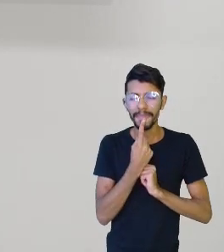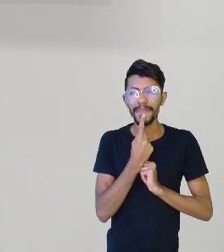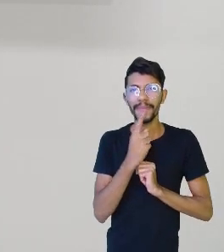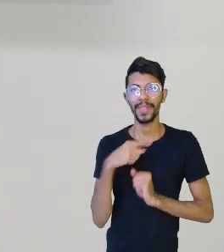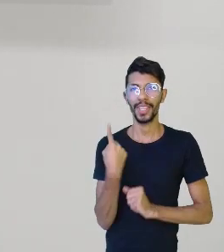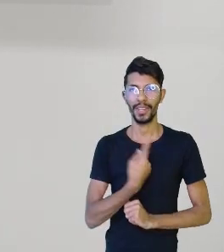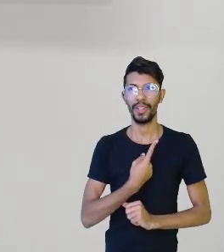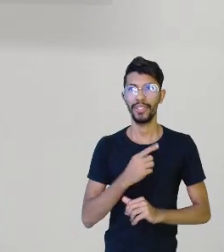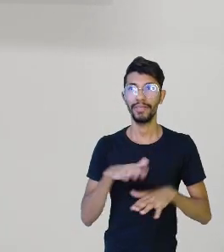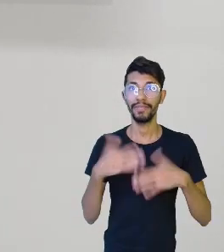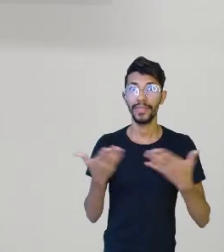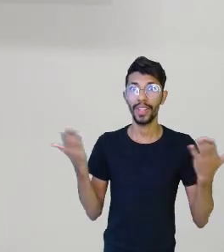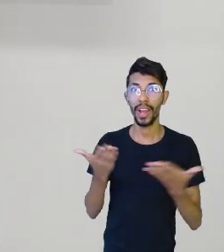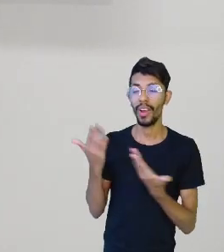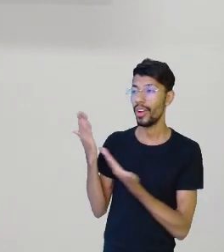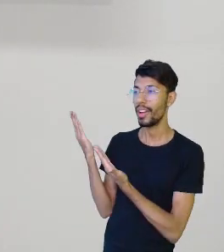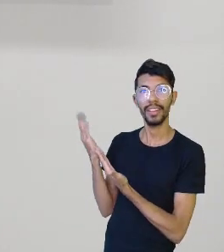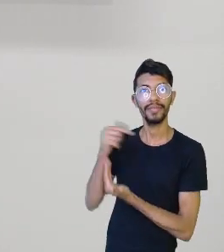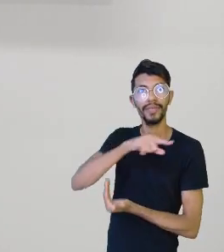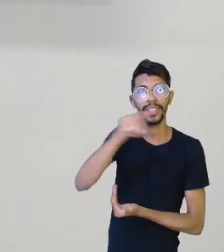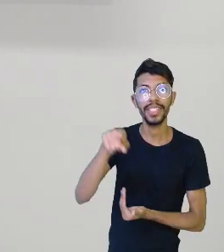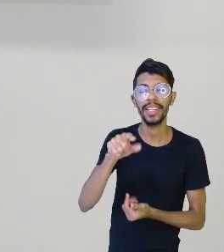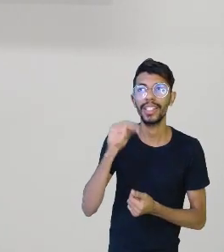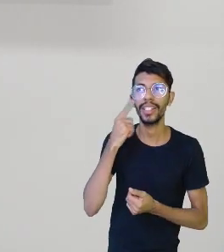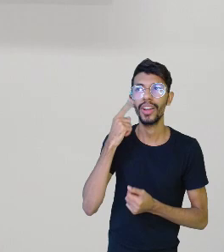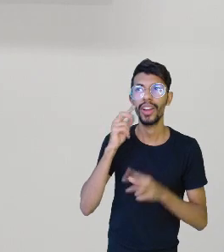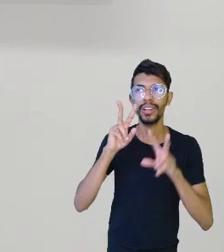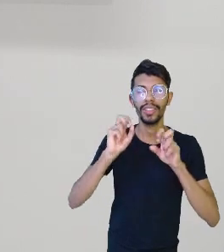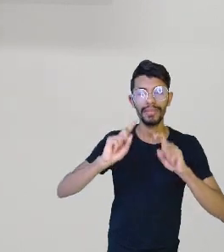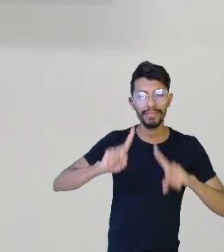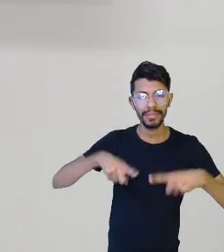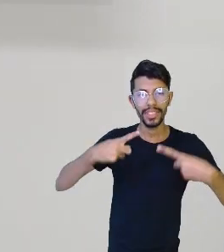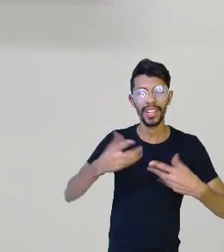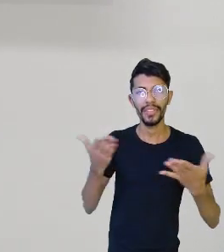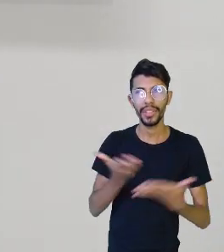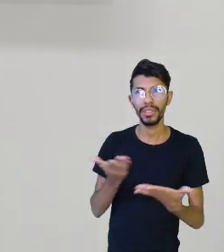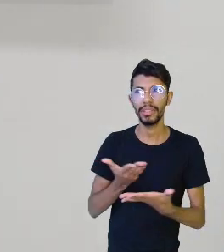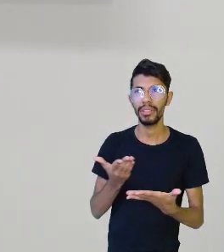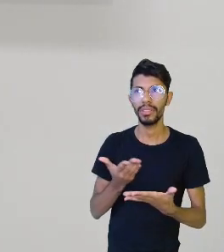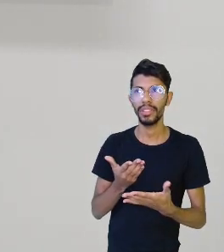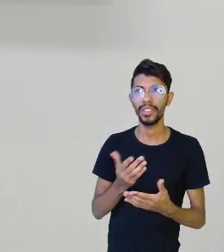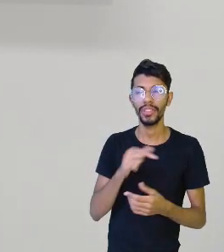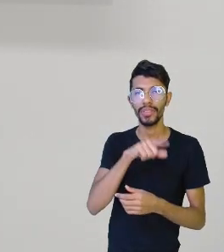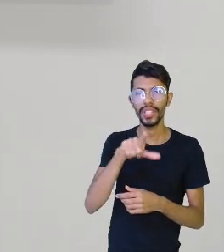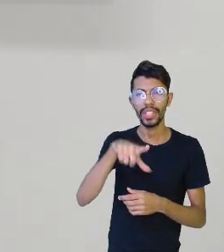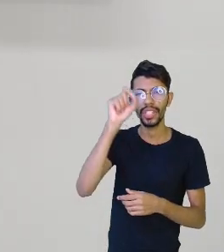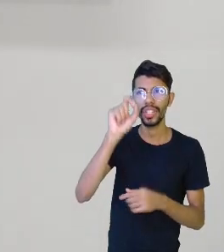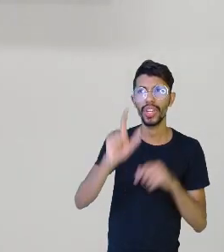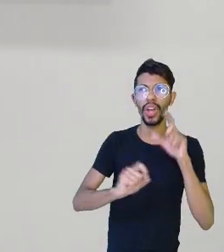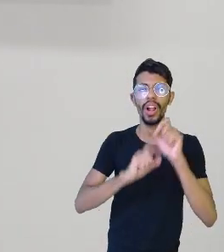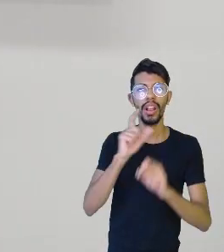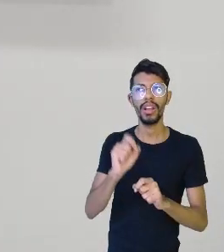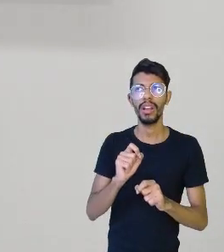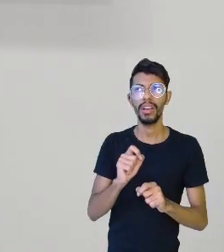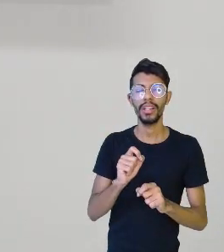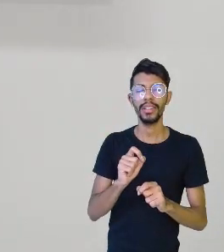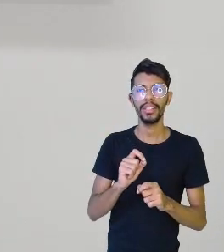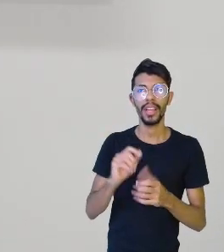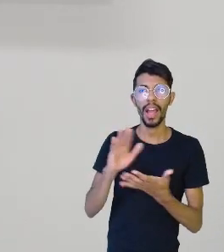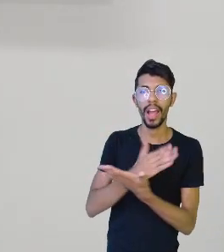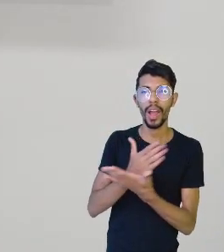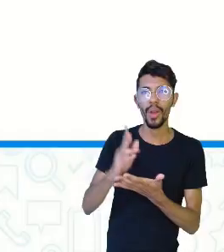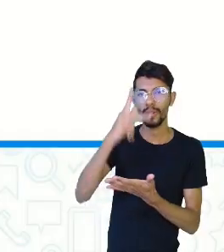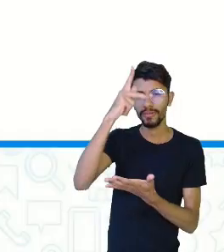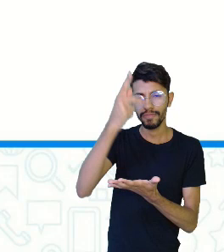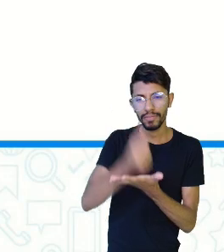O que nós vamos fazer? O nosso desafio de hoje vai ser o seguinte, você vai escolher alguns desses